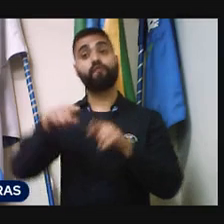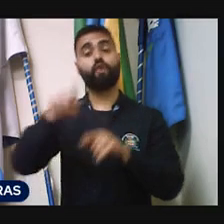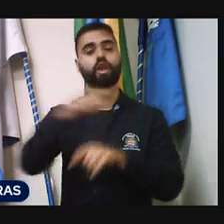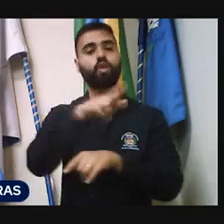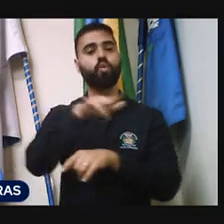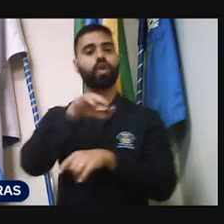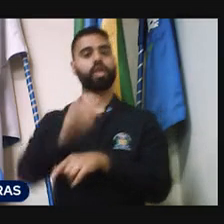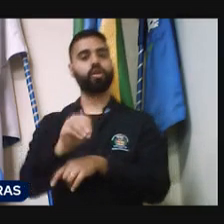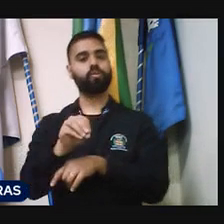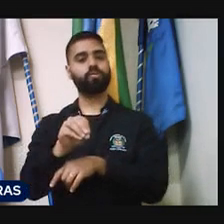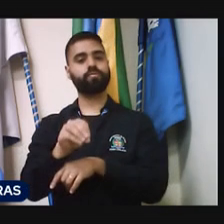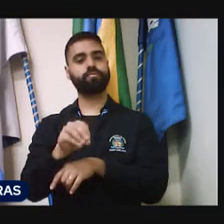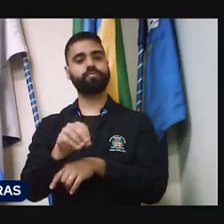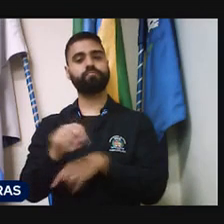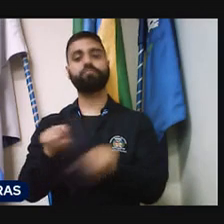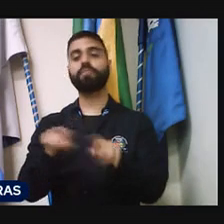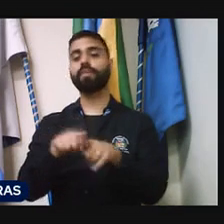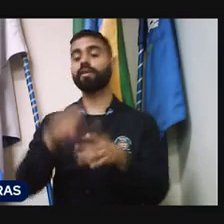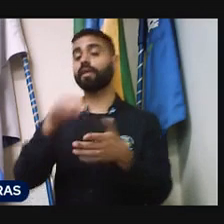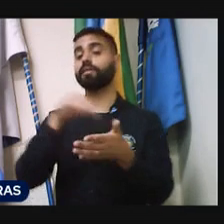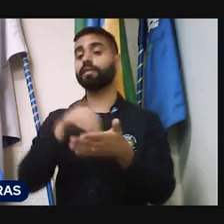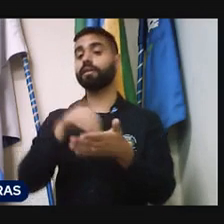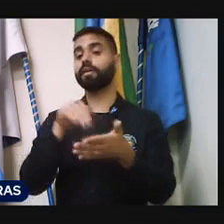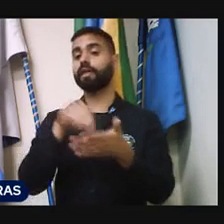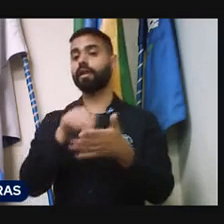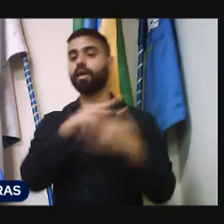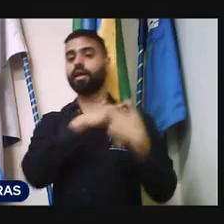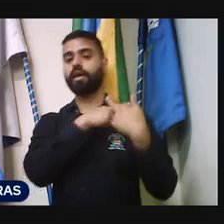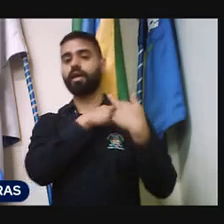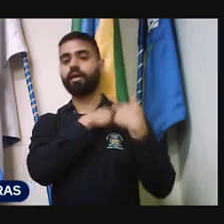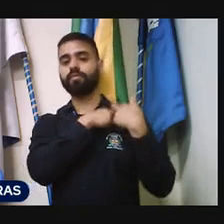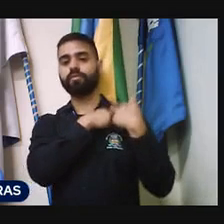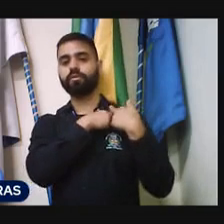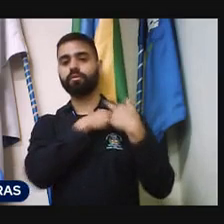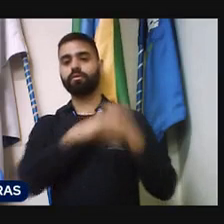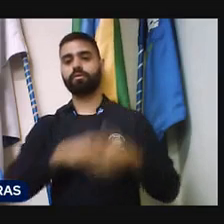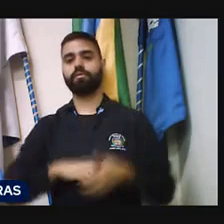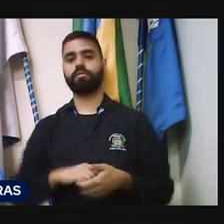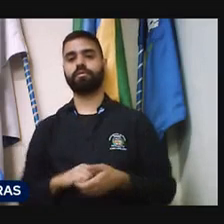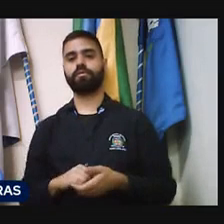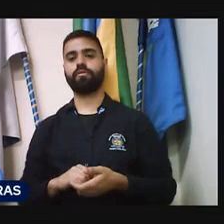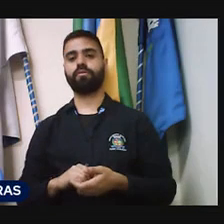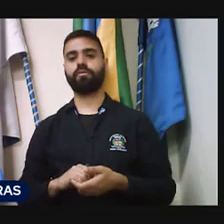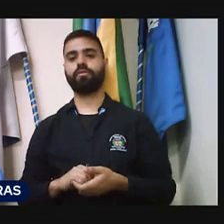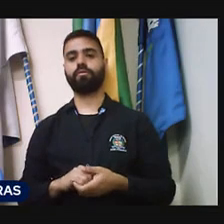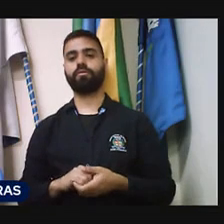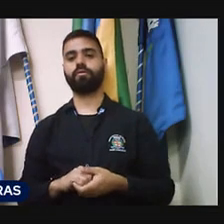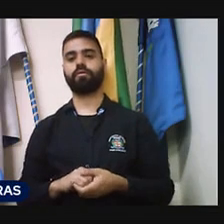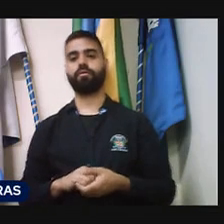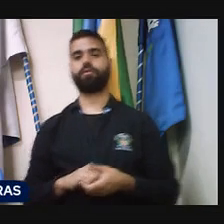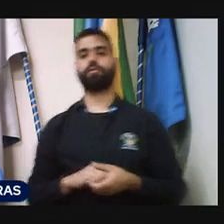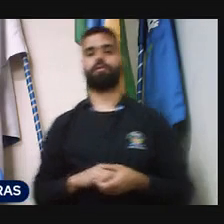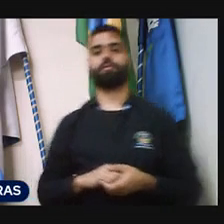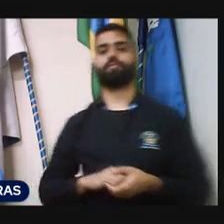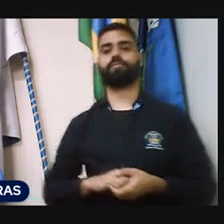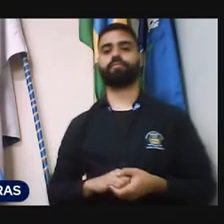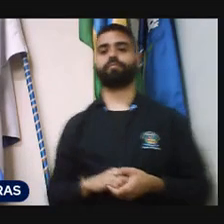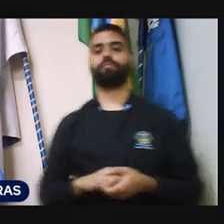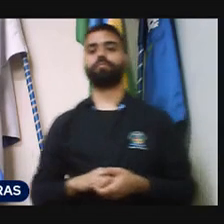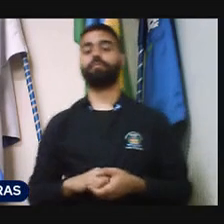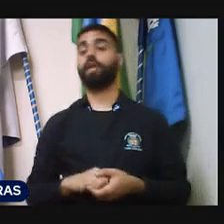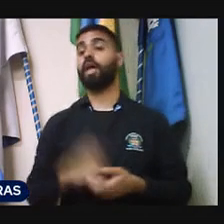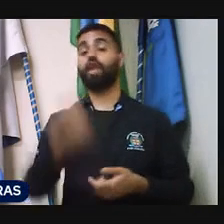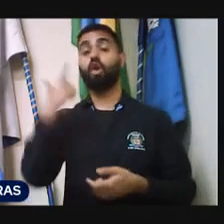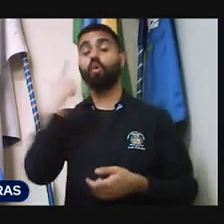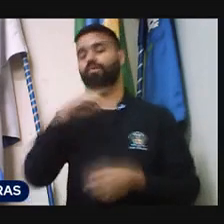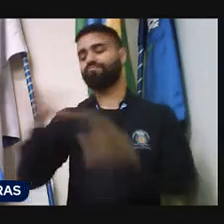Janeiro inclusive na secretaria responsável e conseguir lá com muita luta muita garra tirar